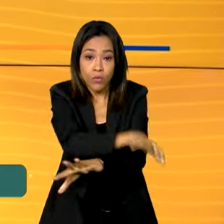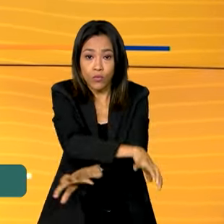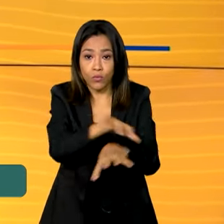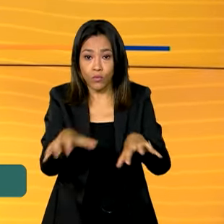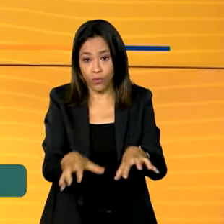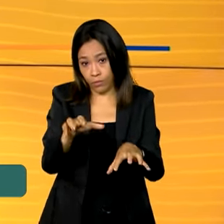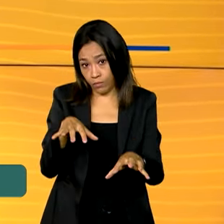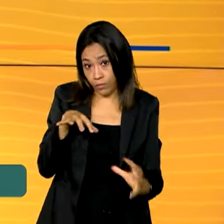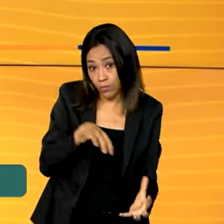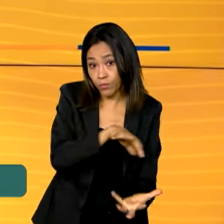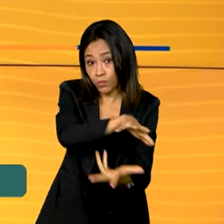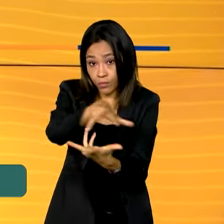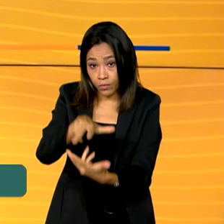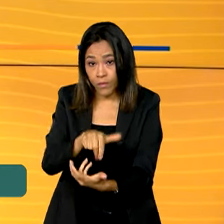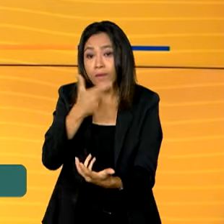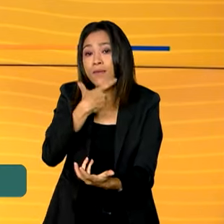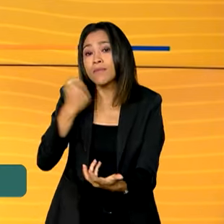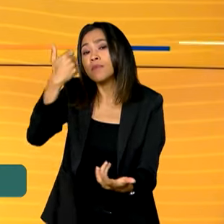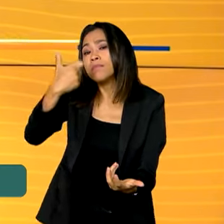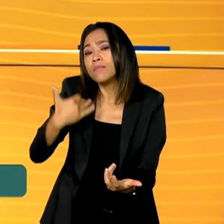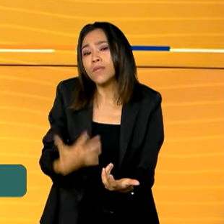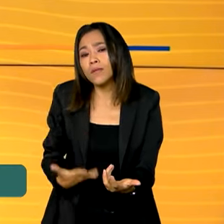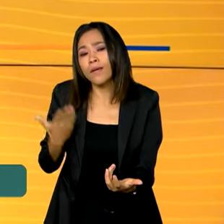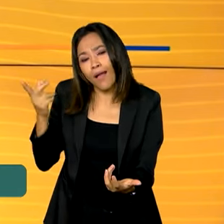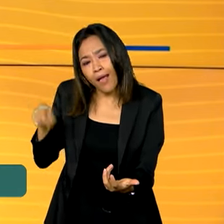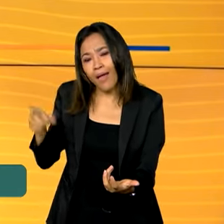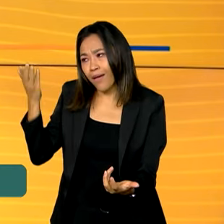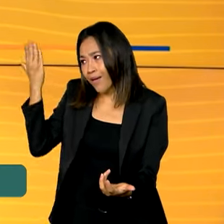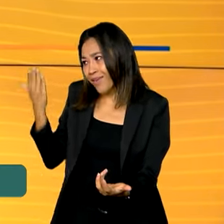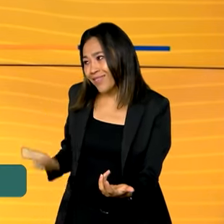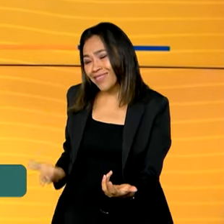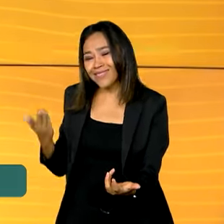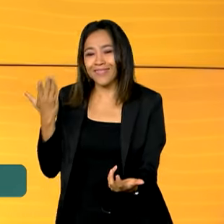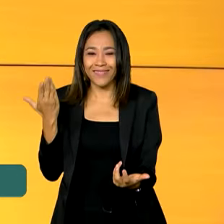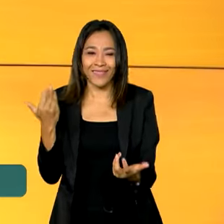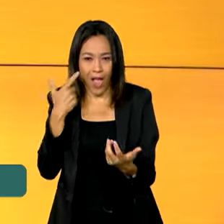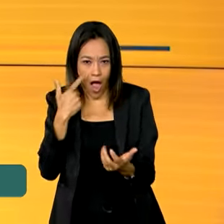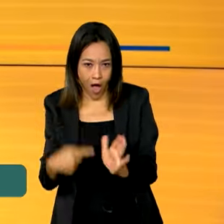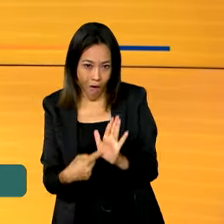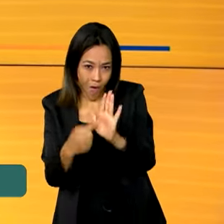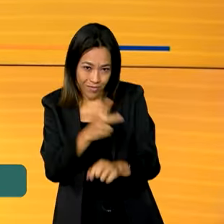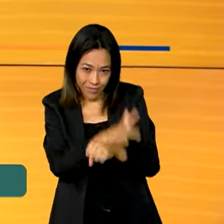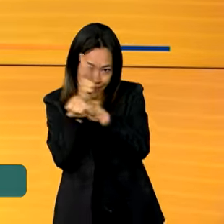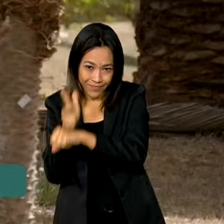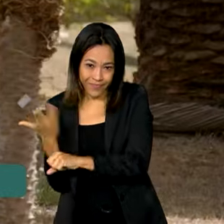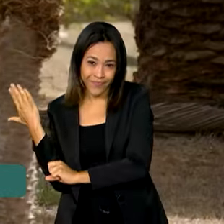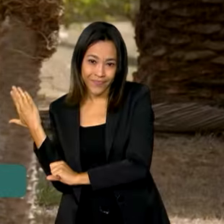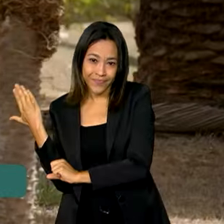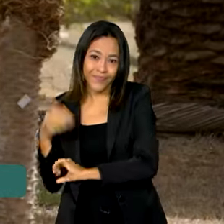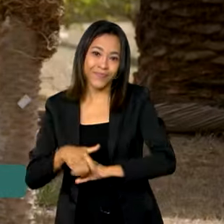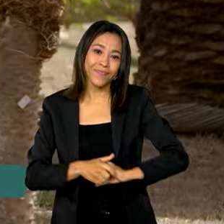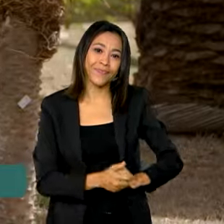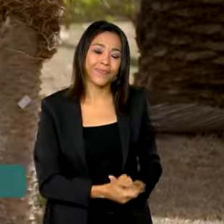o planeta. Quem explica essa iniciativa para a gente é Roberto Camargo, no quadro Ponto Exato.